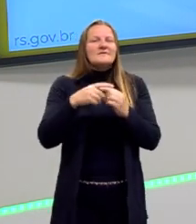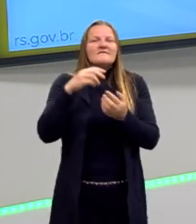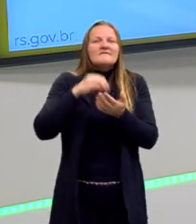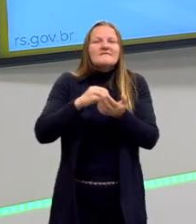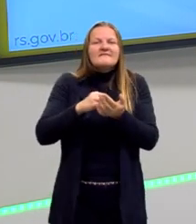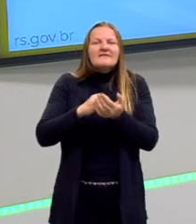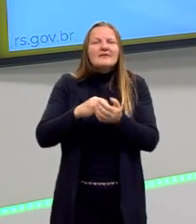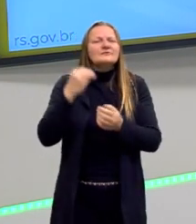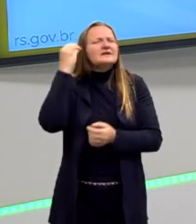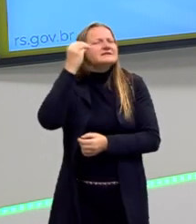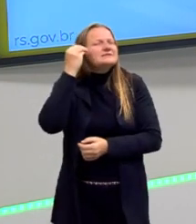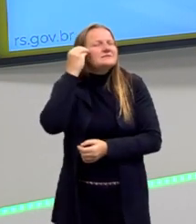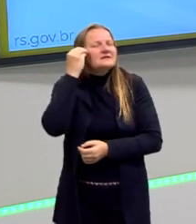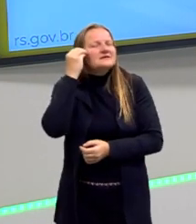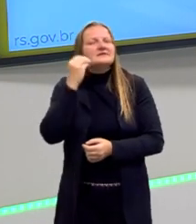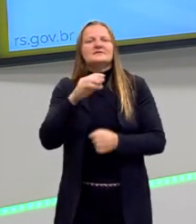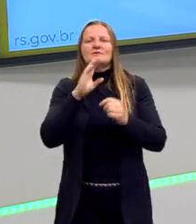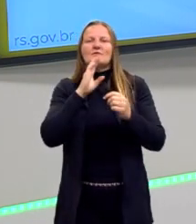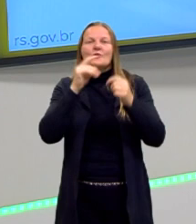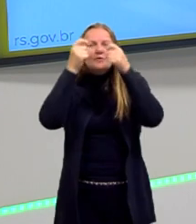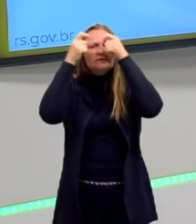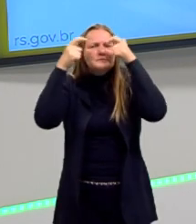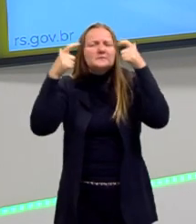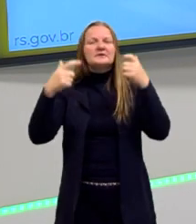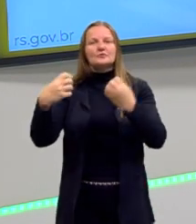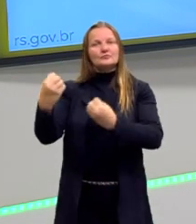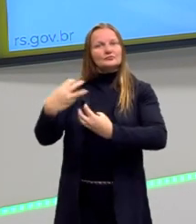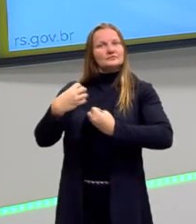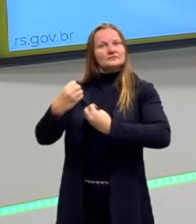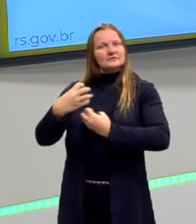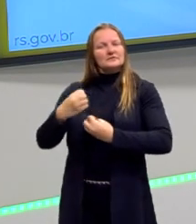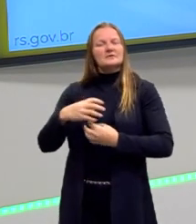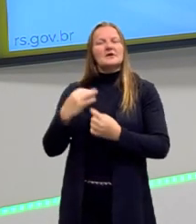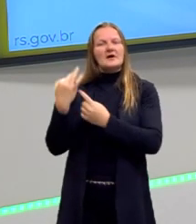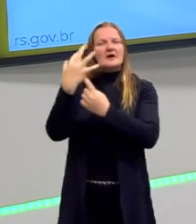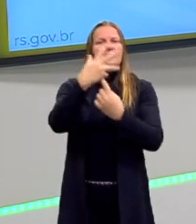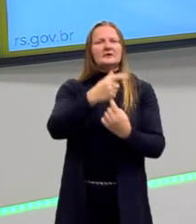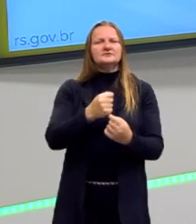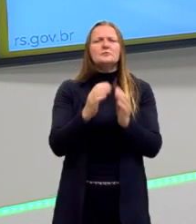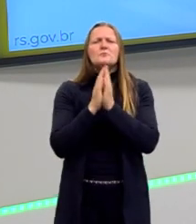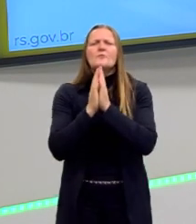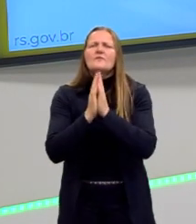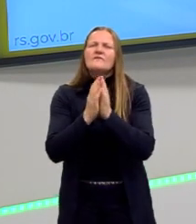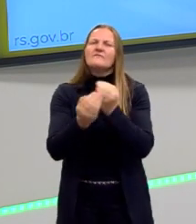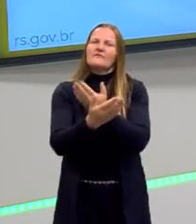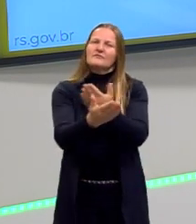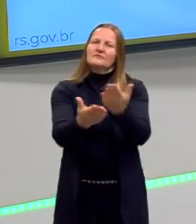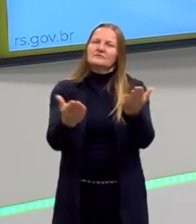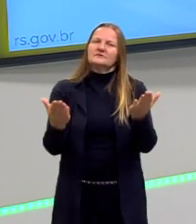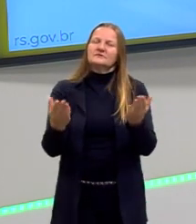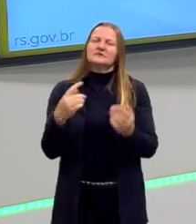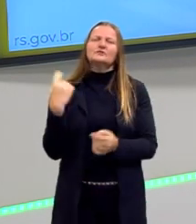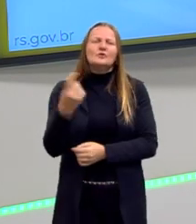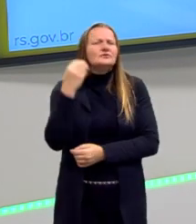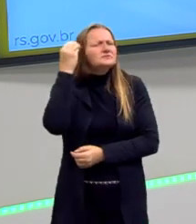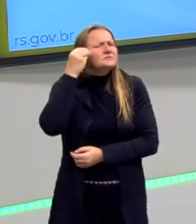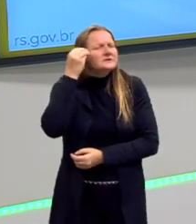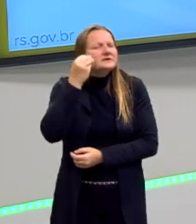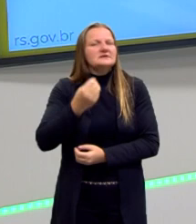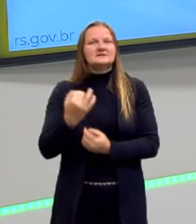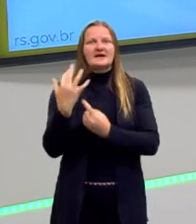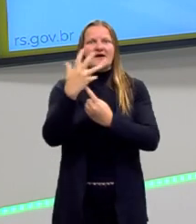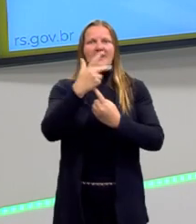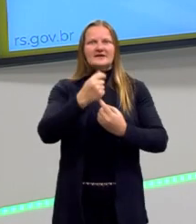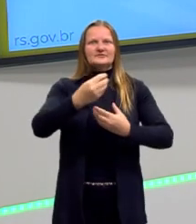falta essa experiência esse conhecimento essa educação para arte então por favor vamos ter essa experiência com